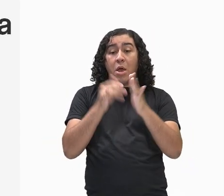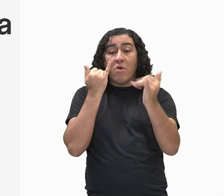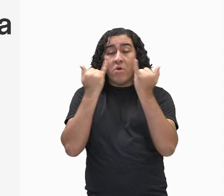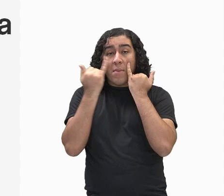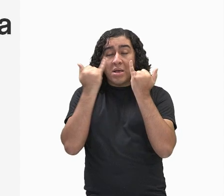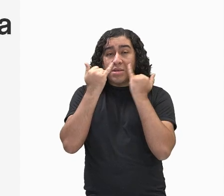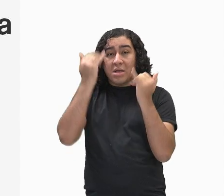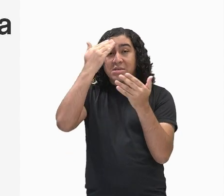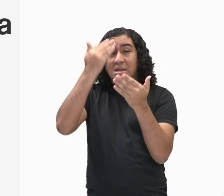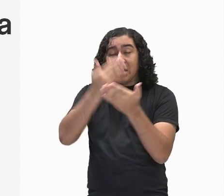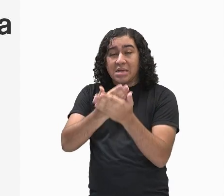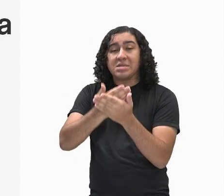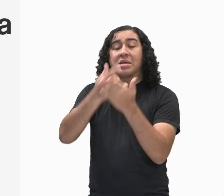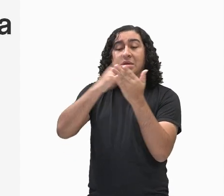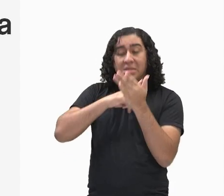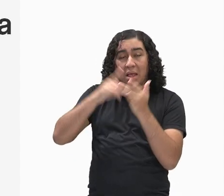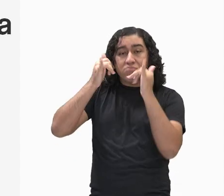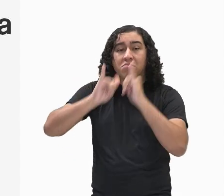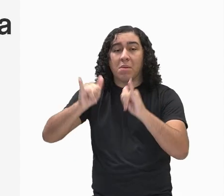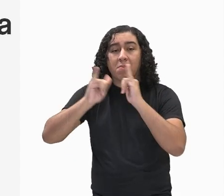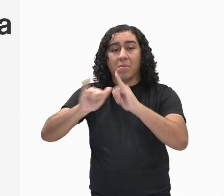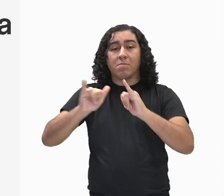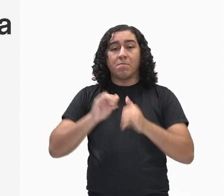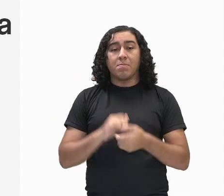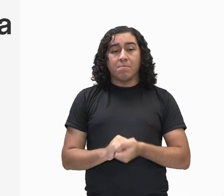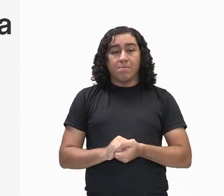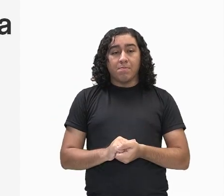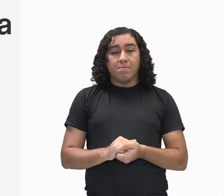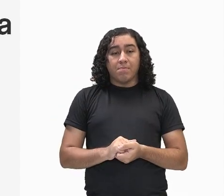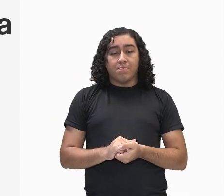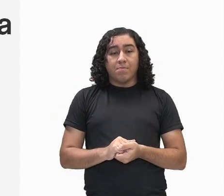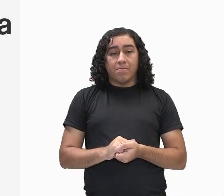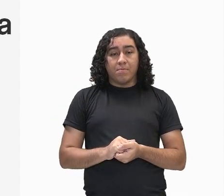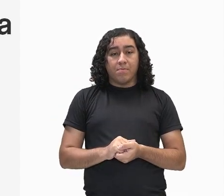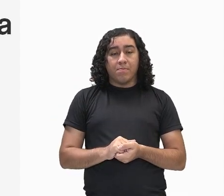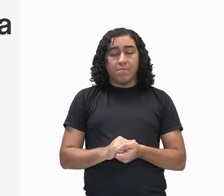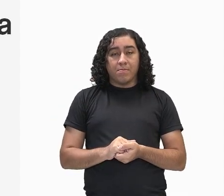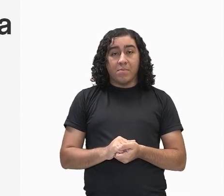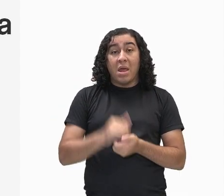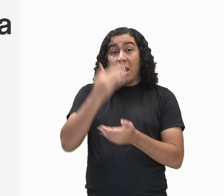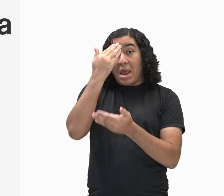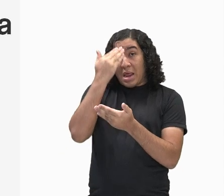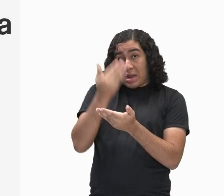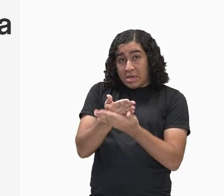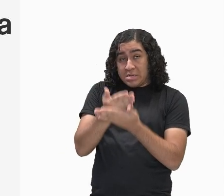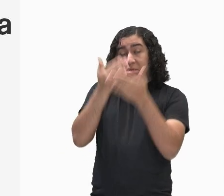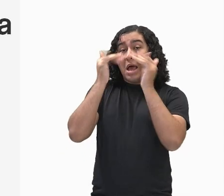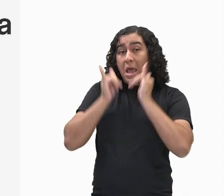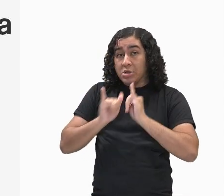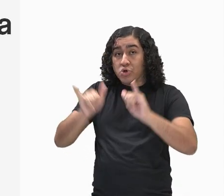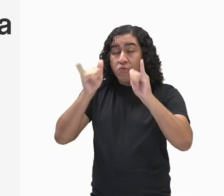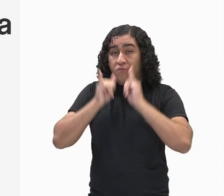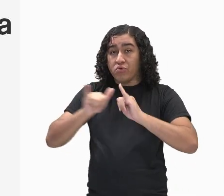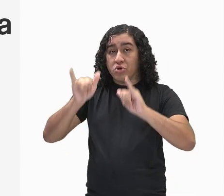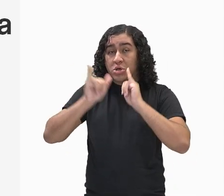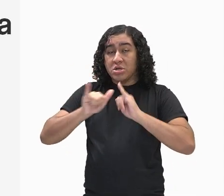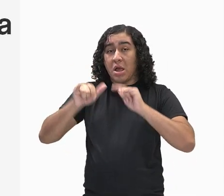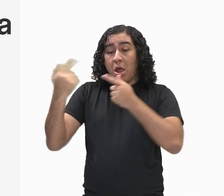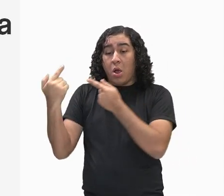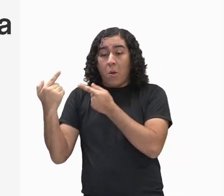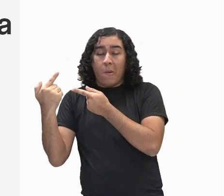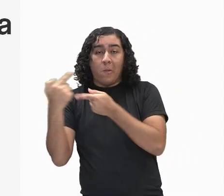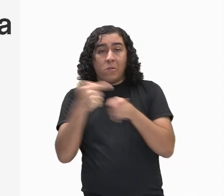de fatos apurados, olha só importante isso daí, tá? Crenças difundidas em detrimento de